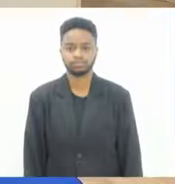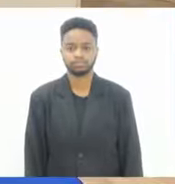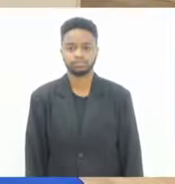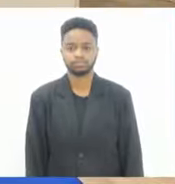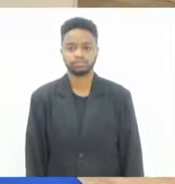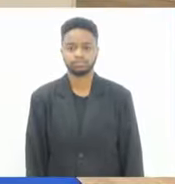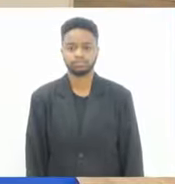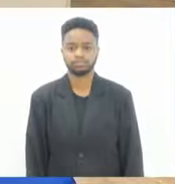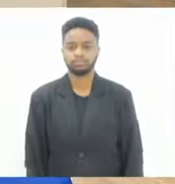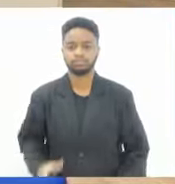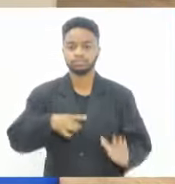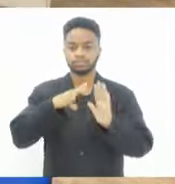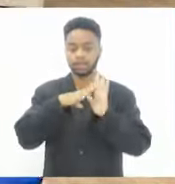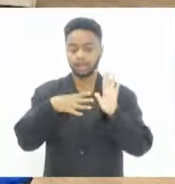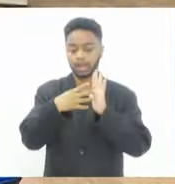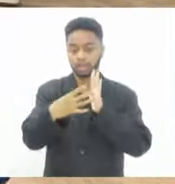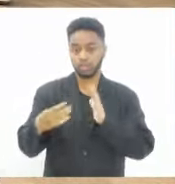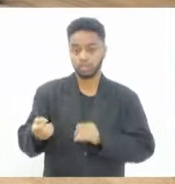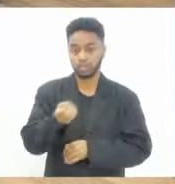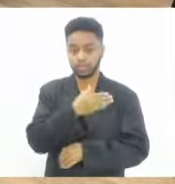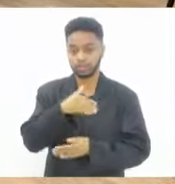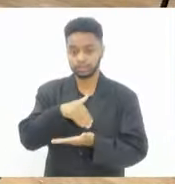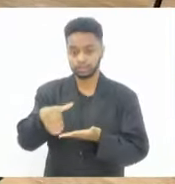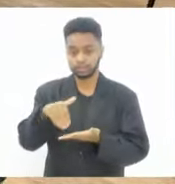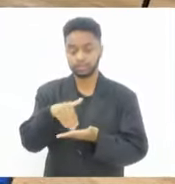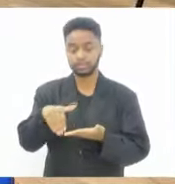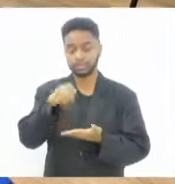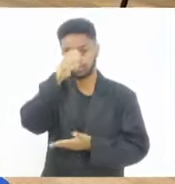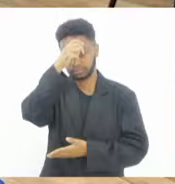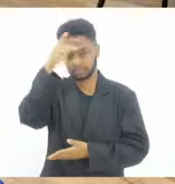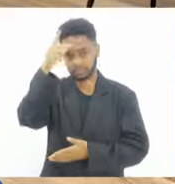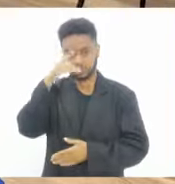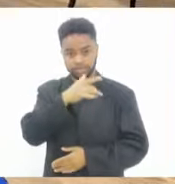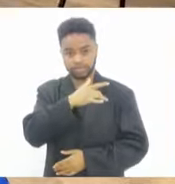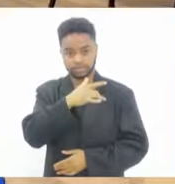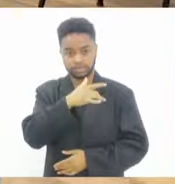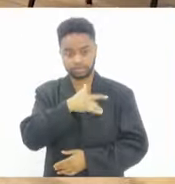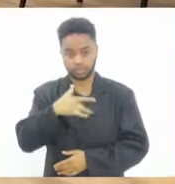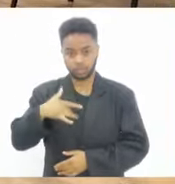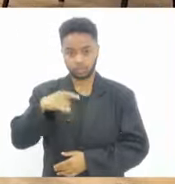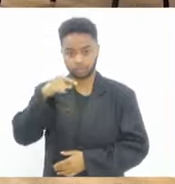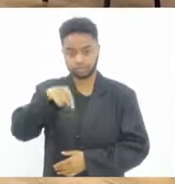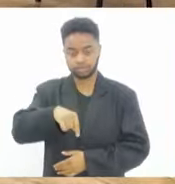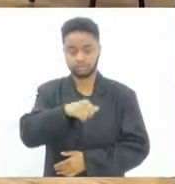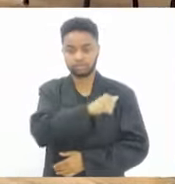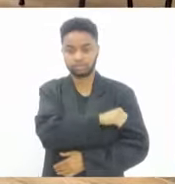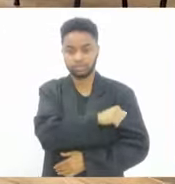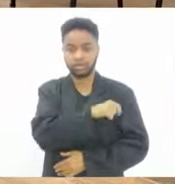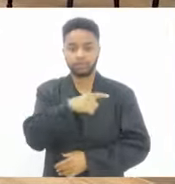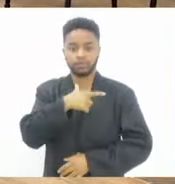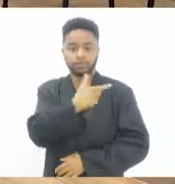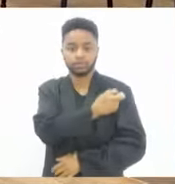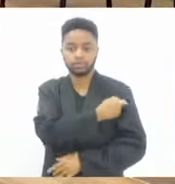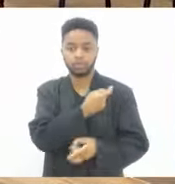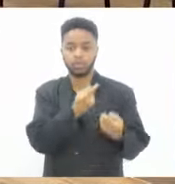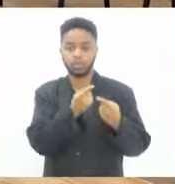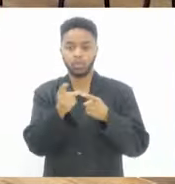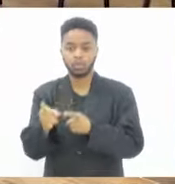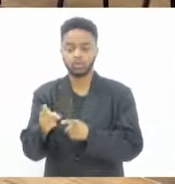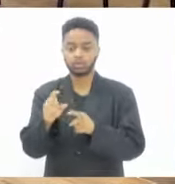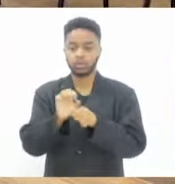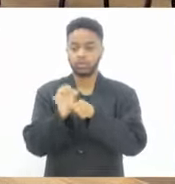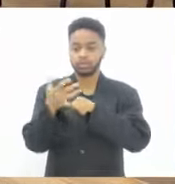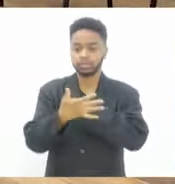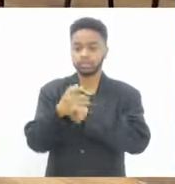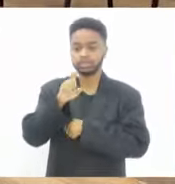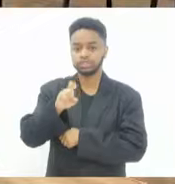De acordo com o novo calendário da Secretaria Municipal de Saúde do Rio para vacinação contra a Covid-19 XBB, amanhã será a vez